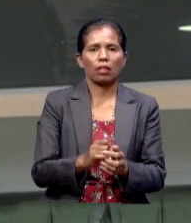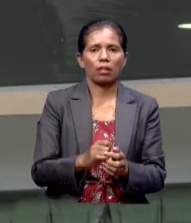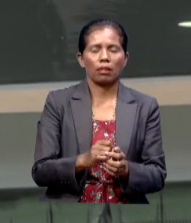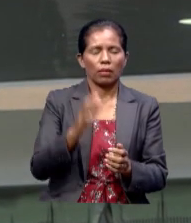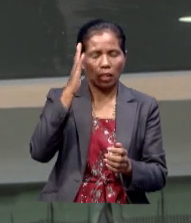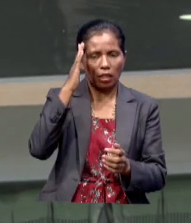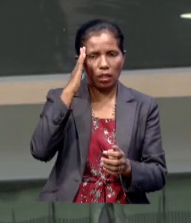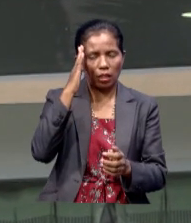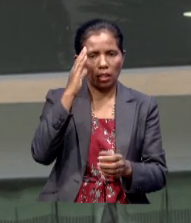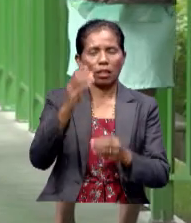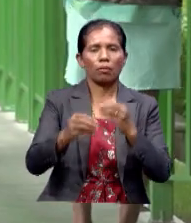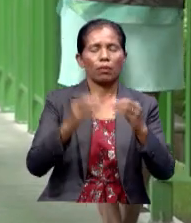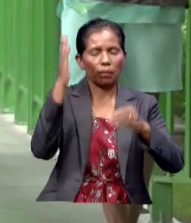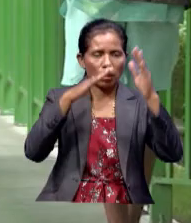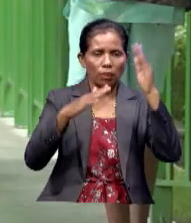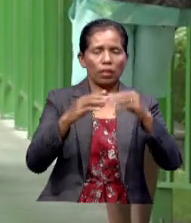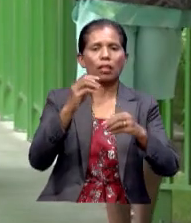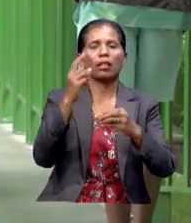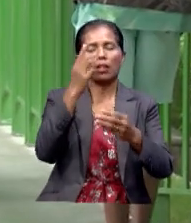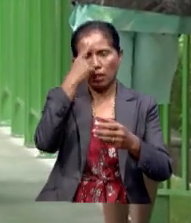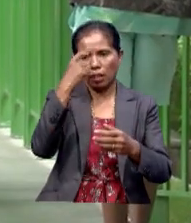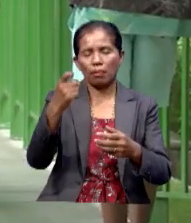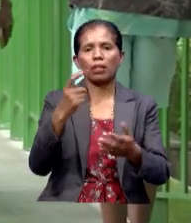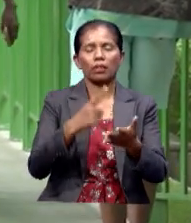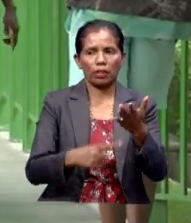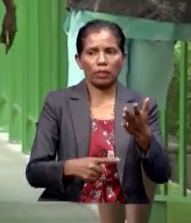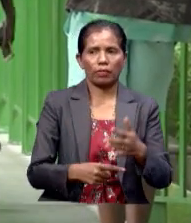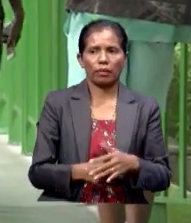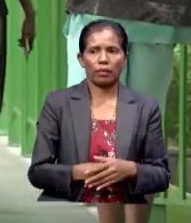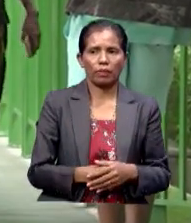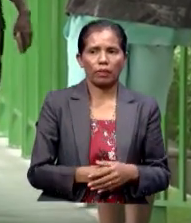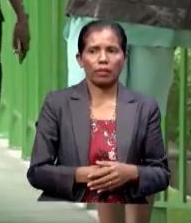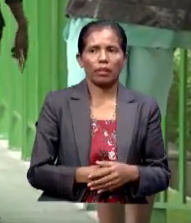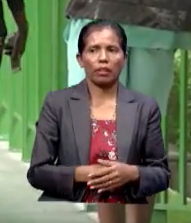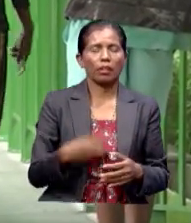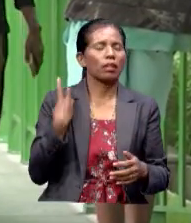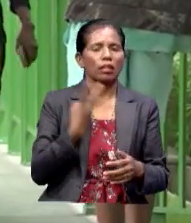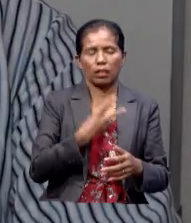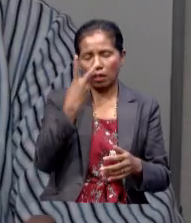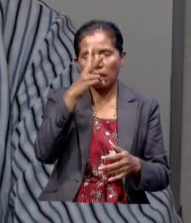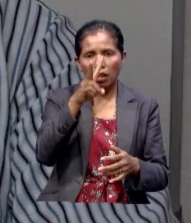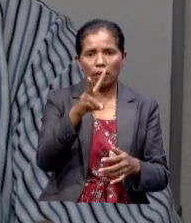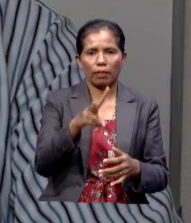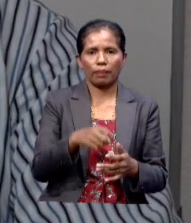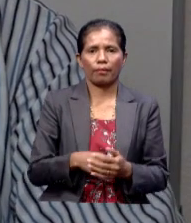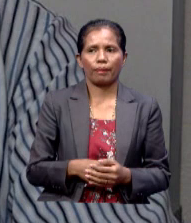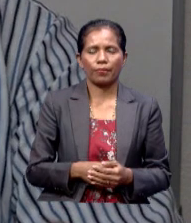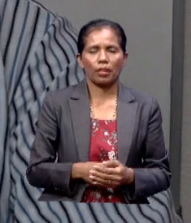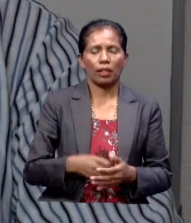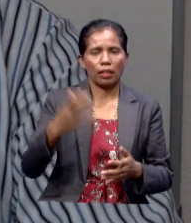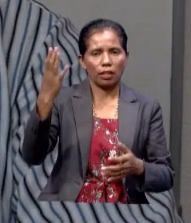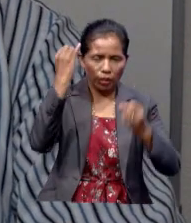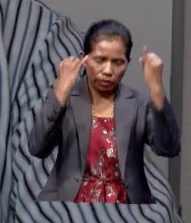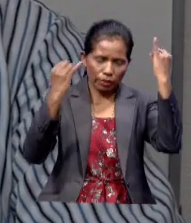motivo akontesementu ne tamasa ida tamba Fundação Mahin are katak ita akompanya ia informasaun sire